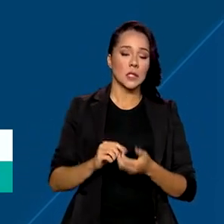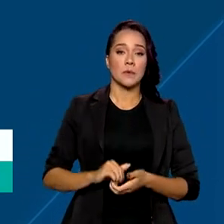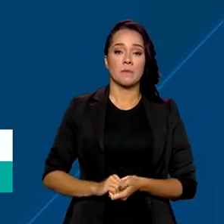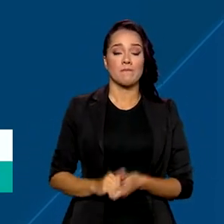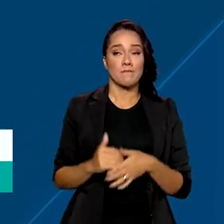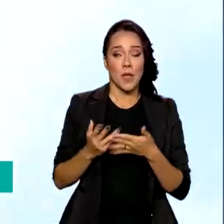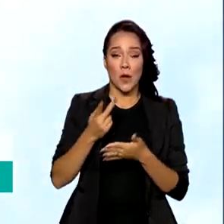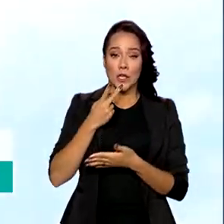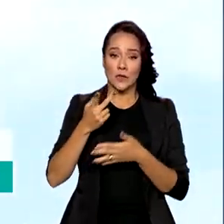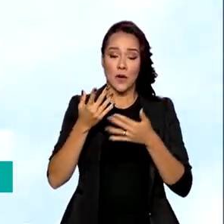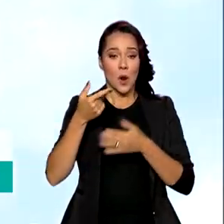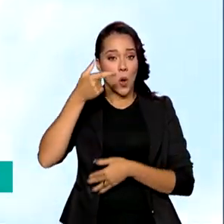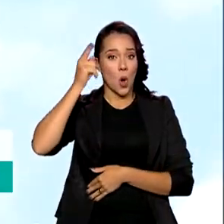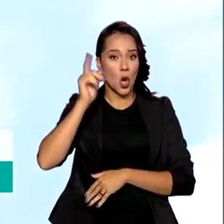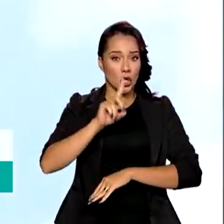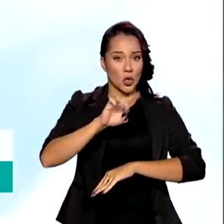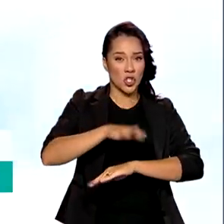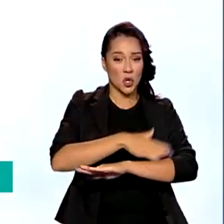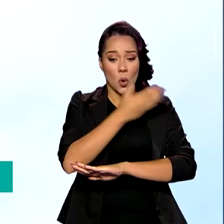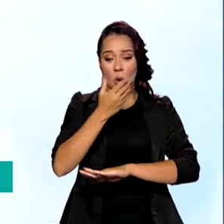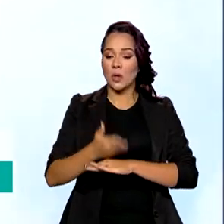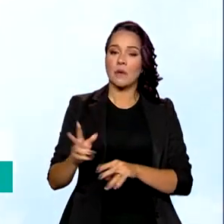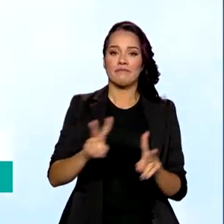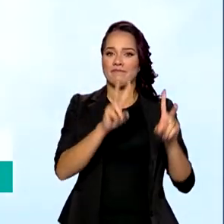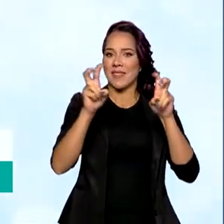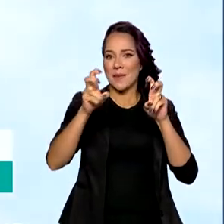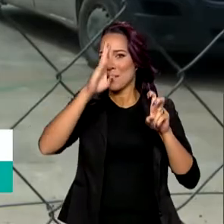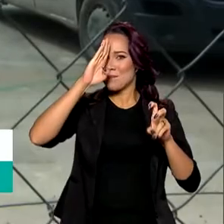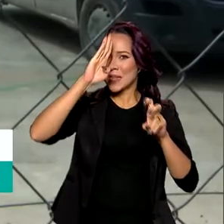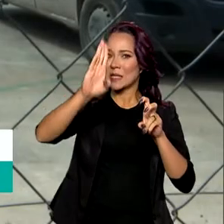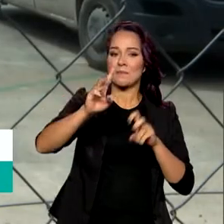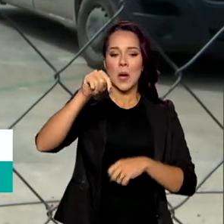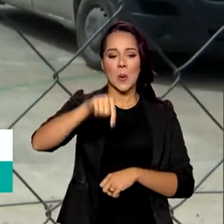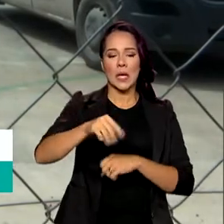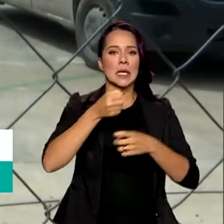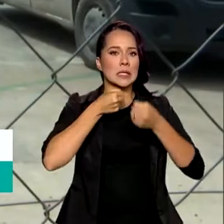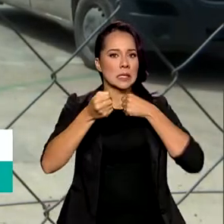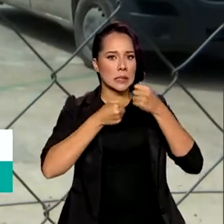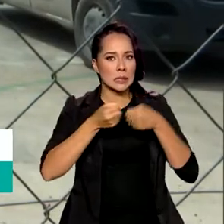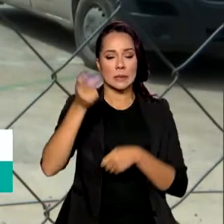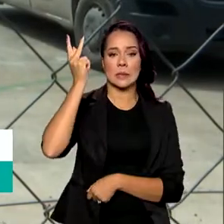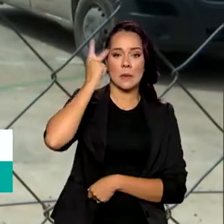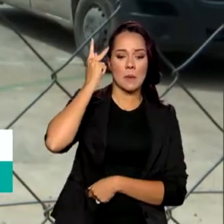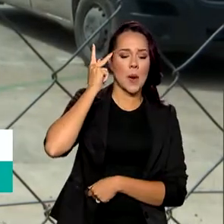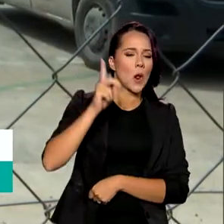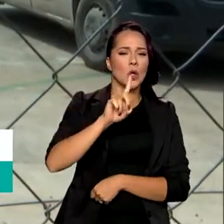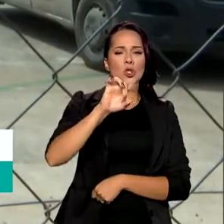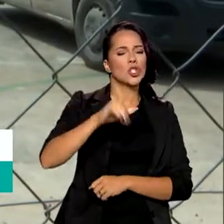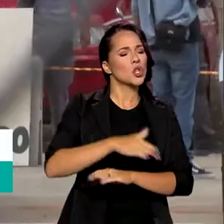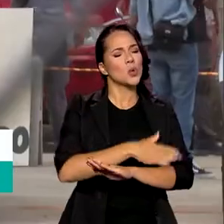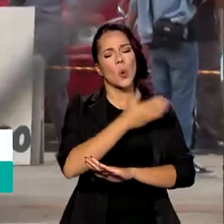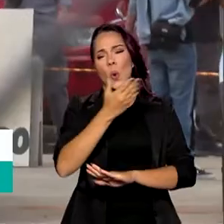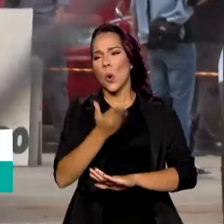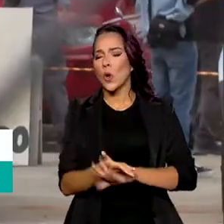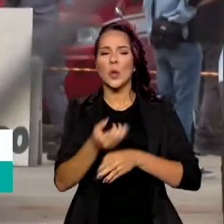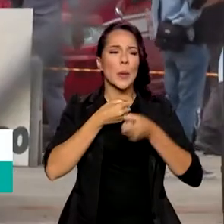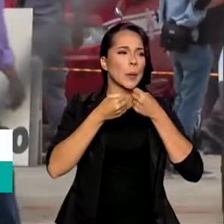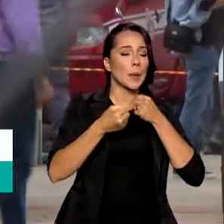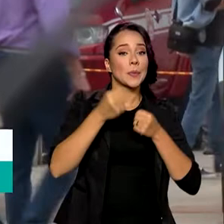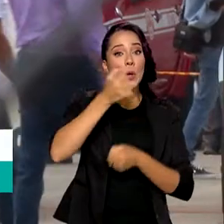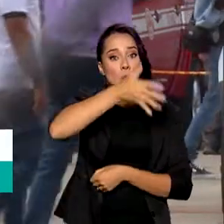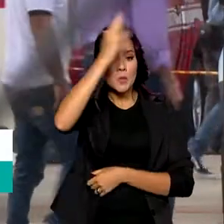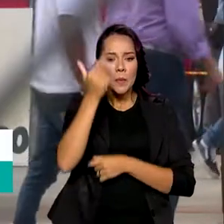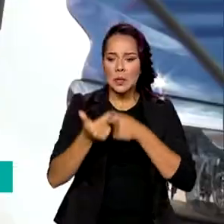como descemos ontem durante todo o dia e esse foi o assunto é aqui da intensa em São Paulo durante todo o dia os